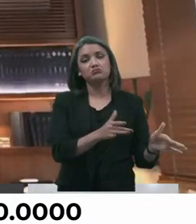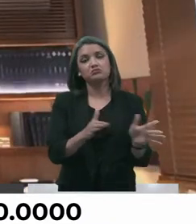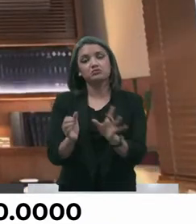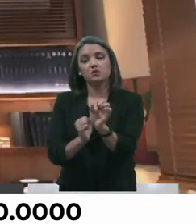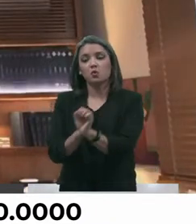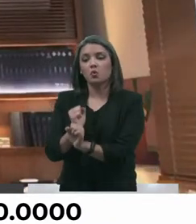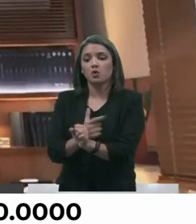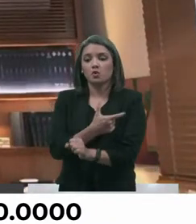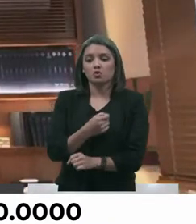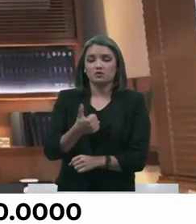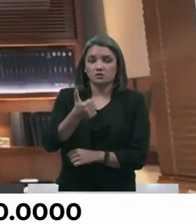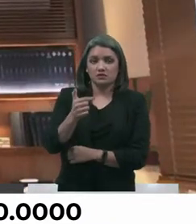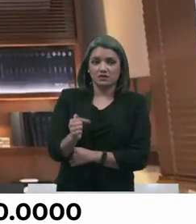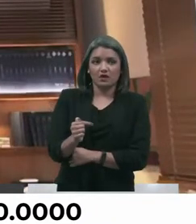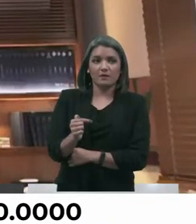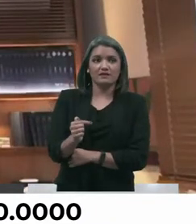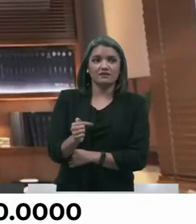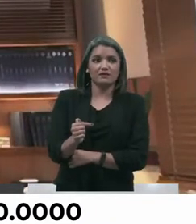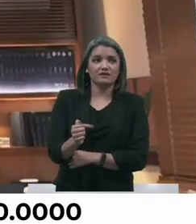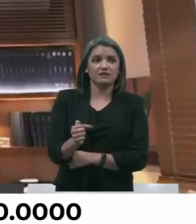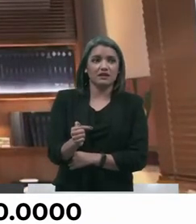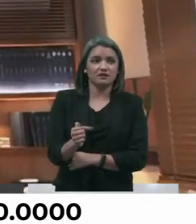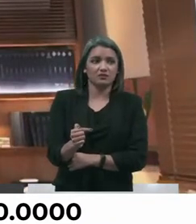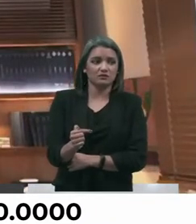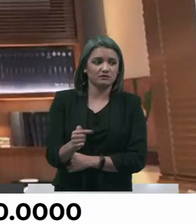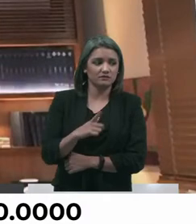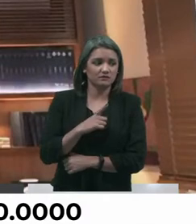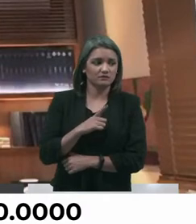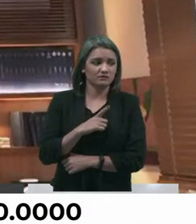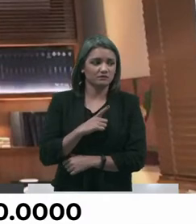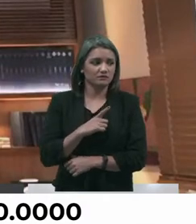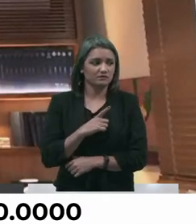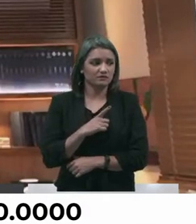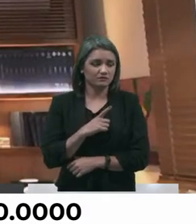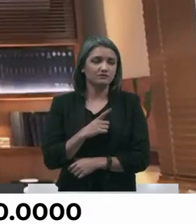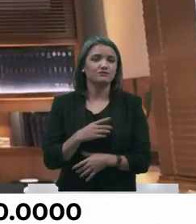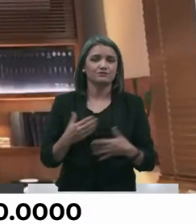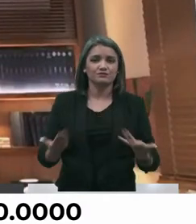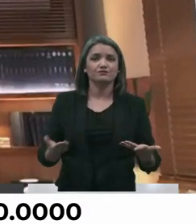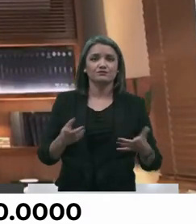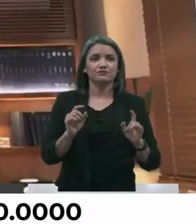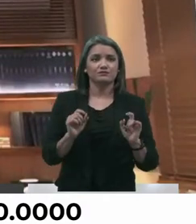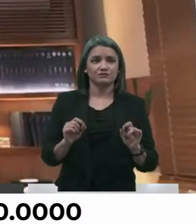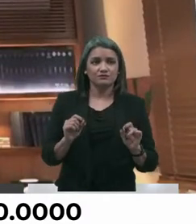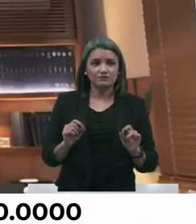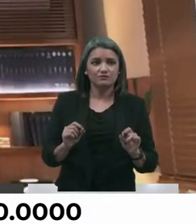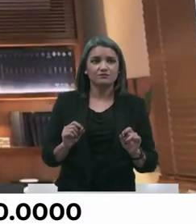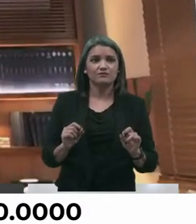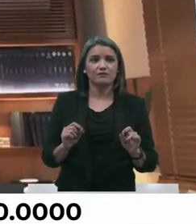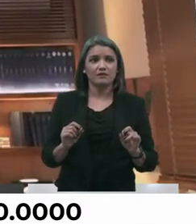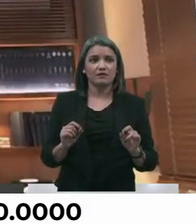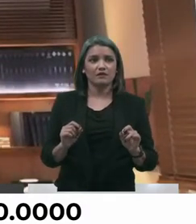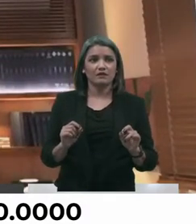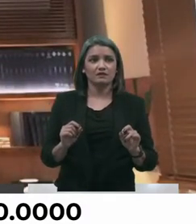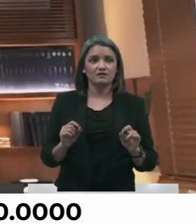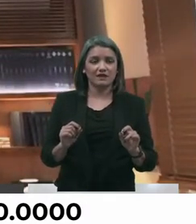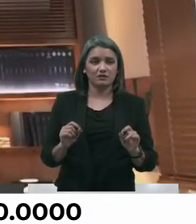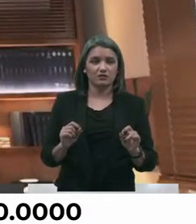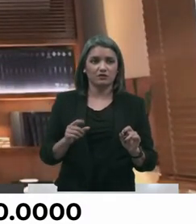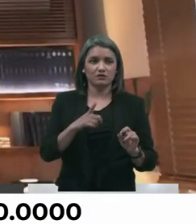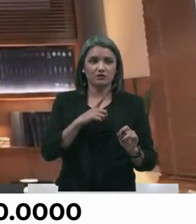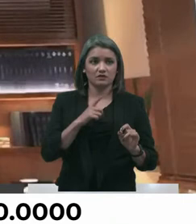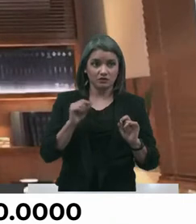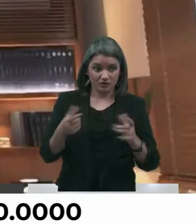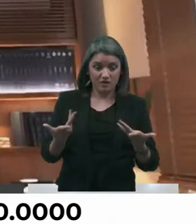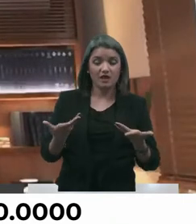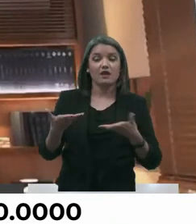2017, o magistrado toma conhecimento por advogados e outras pessoas que frequentavam o seu gabinete